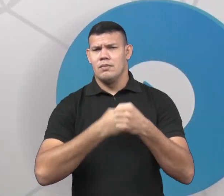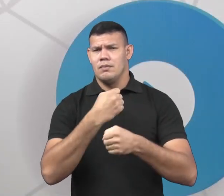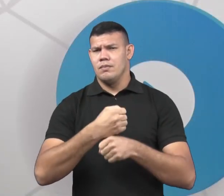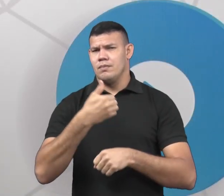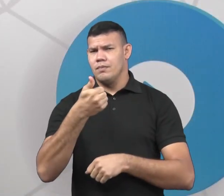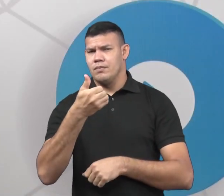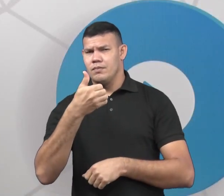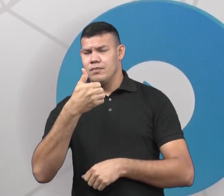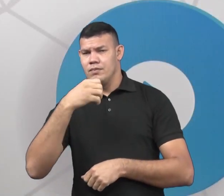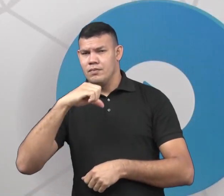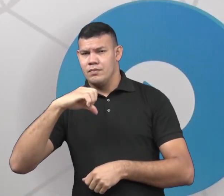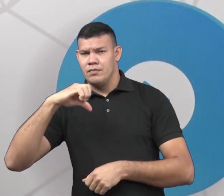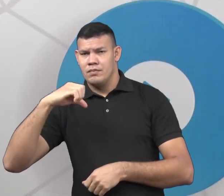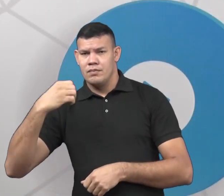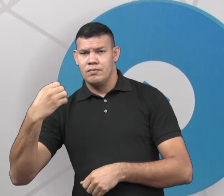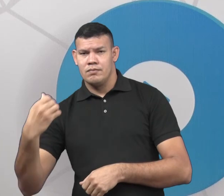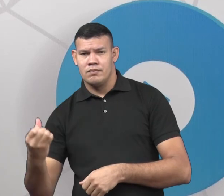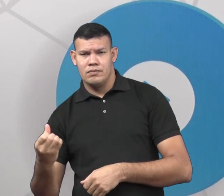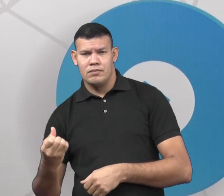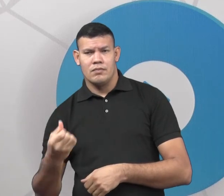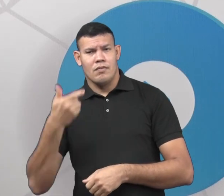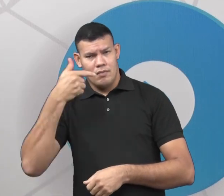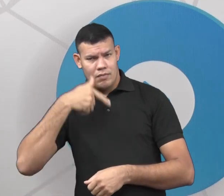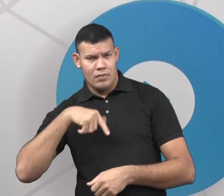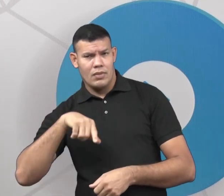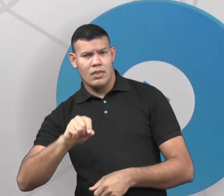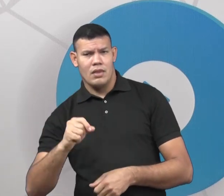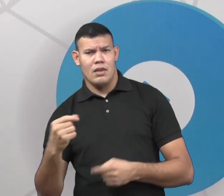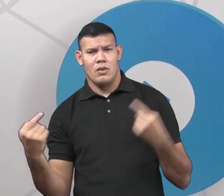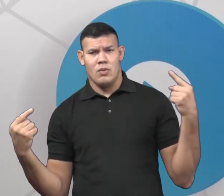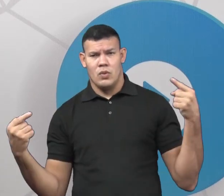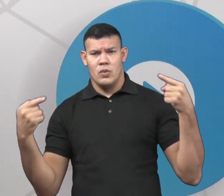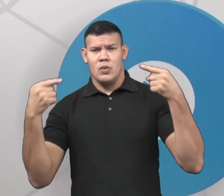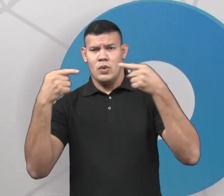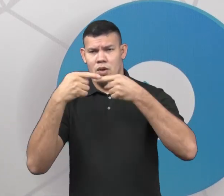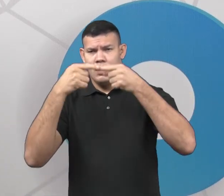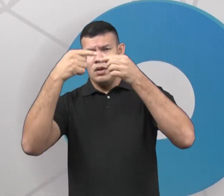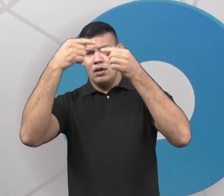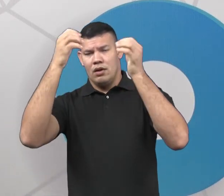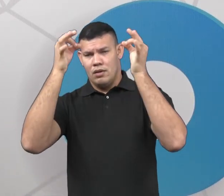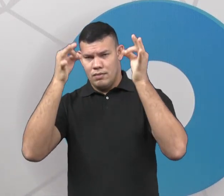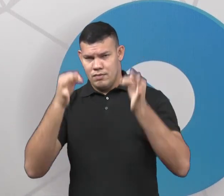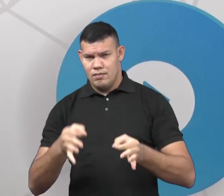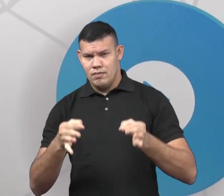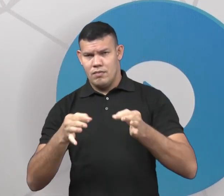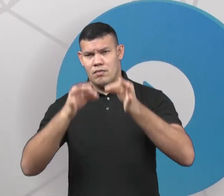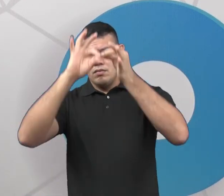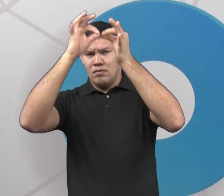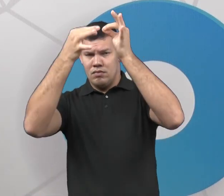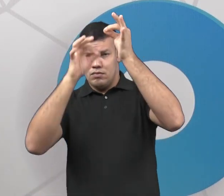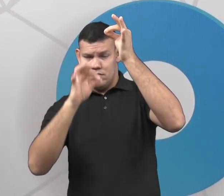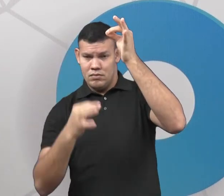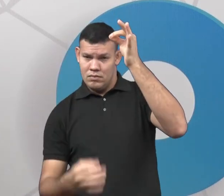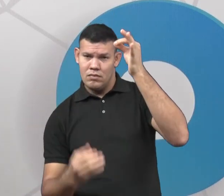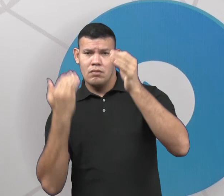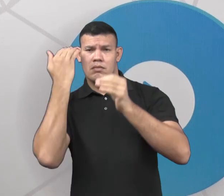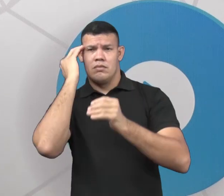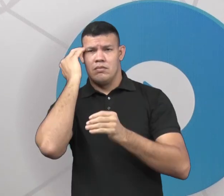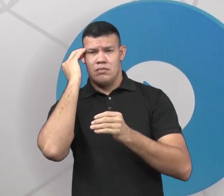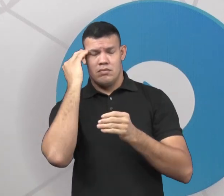diz que esse texto deve ter uma linguagem mais coesa, mais direta e mais clara, para atender o seu